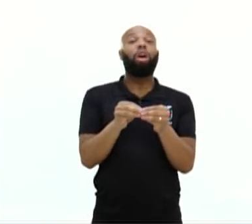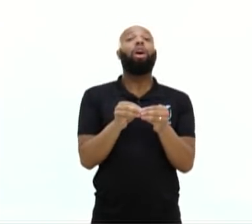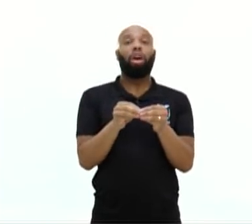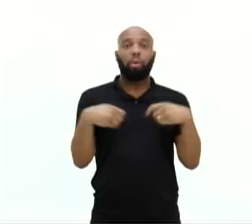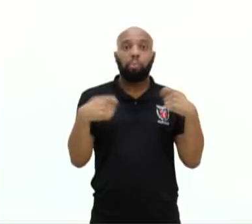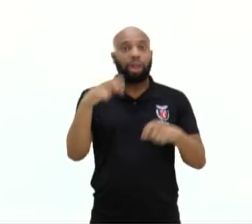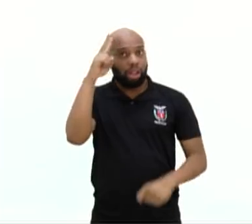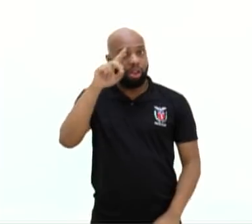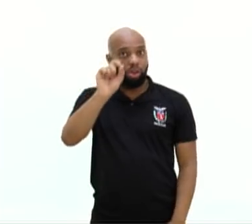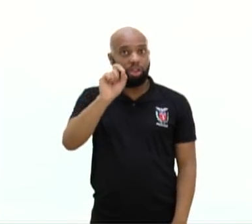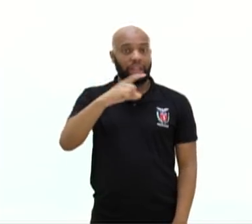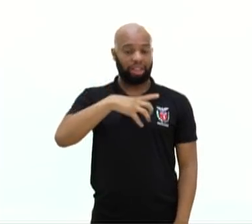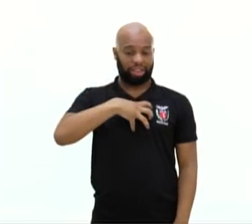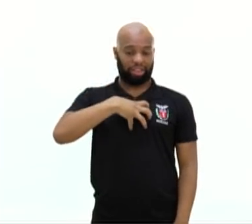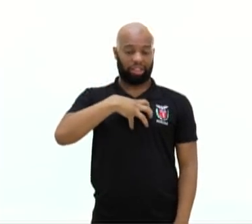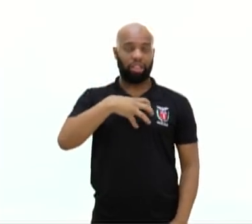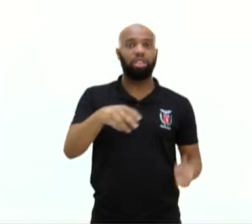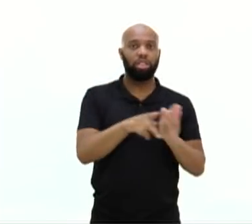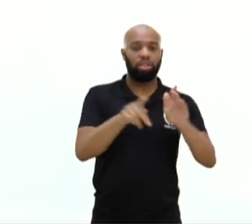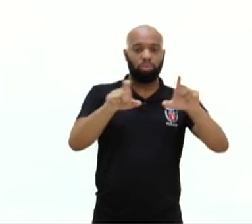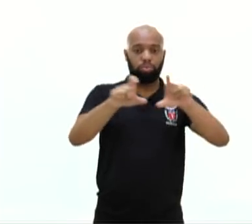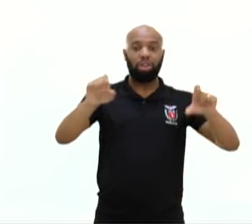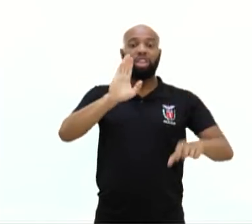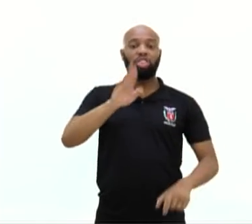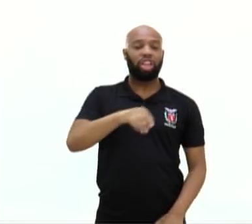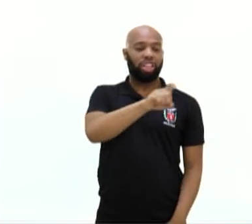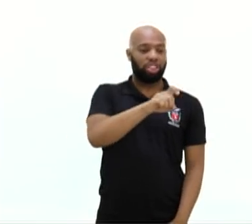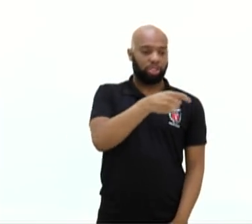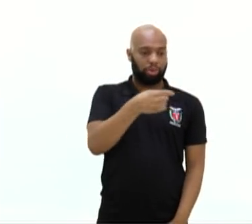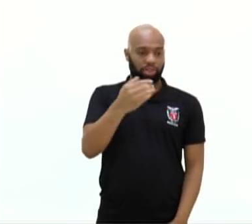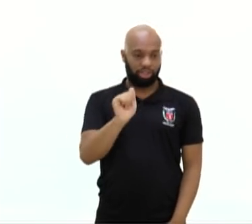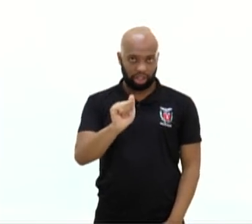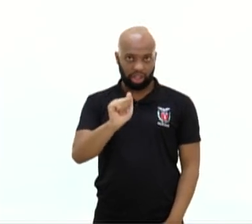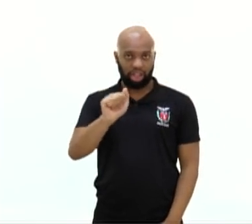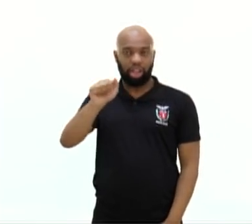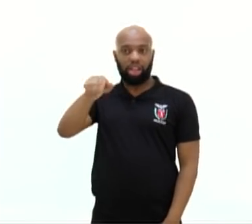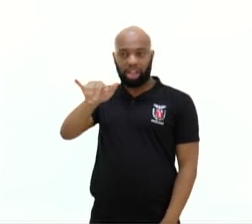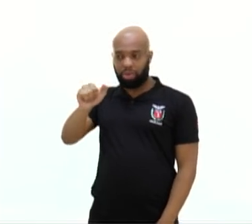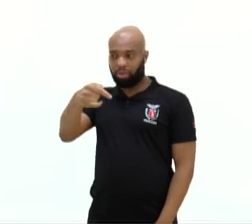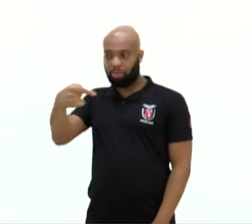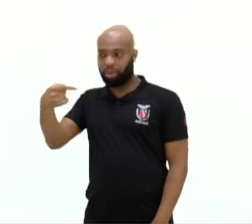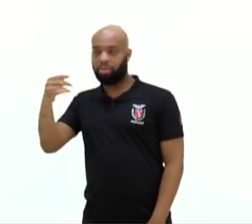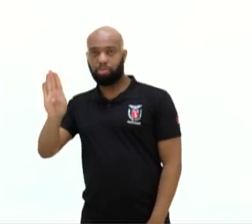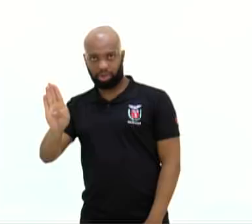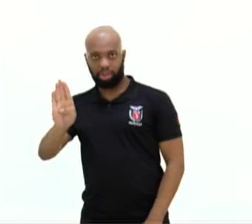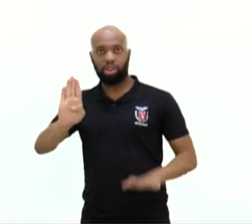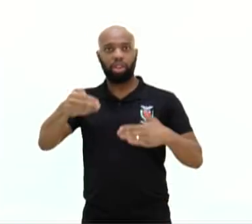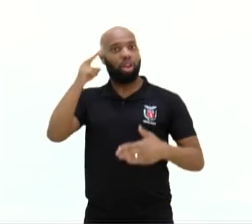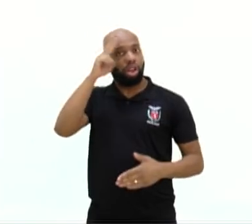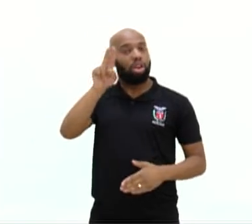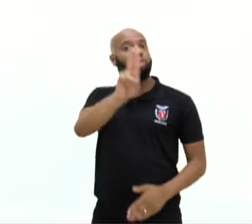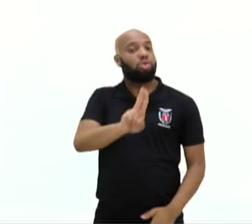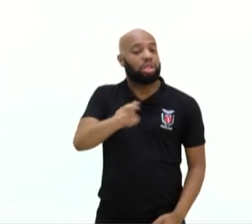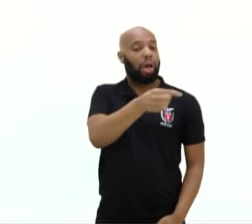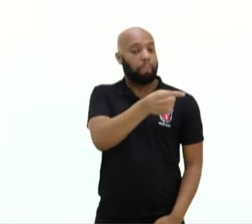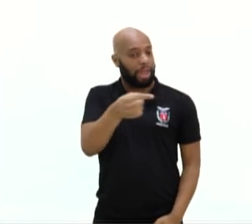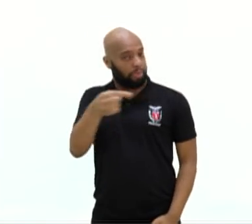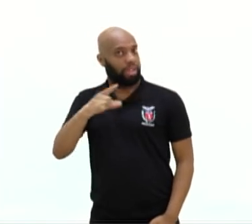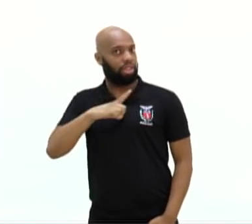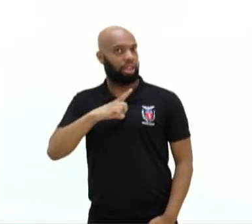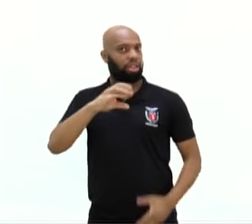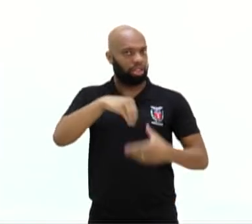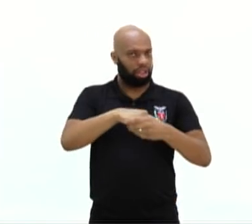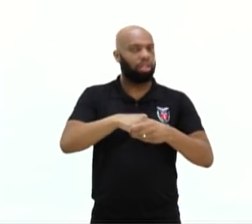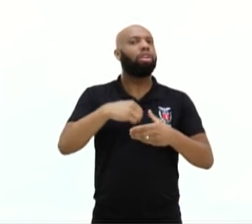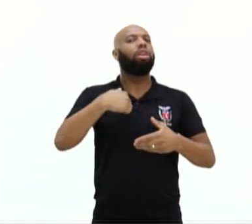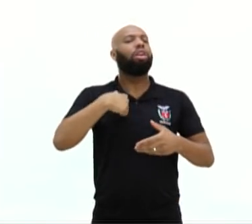lembre, o formato dela já é x menos a, y menos b. Lembre aqui de aplicar o sinal. Então, vou dar um